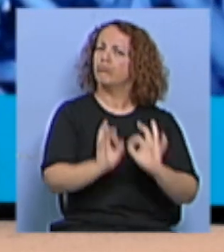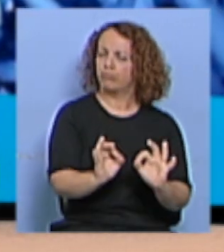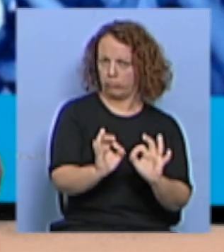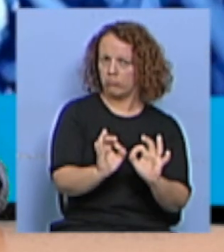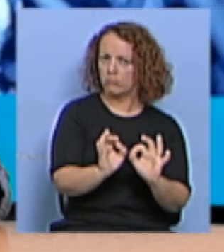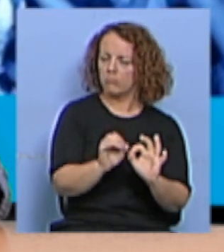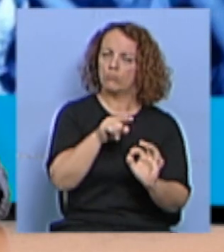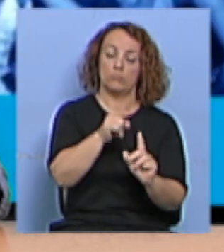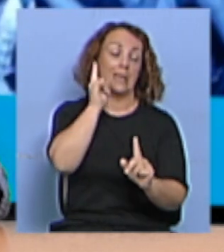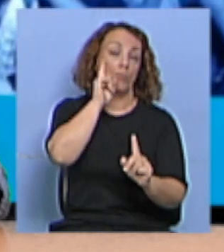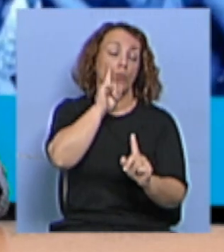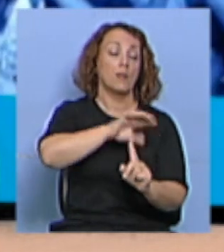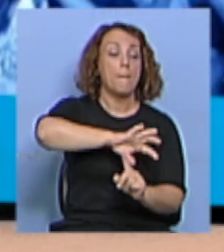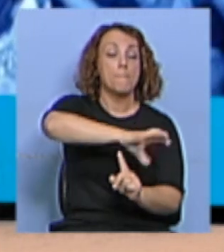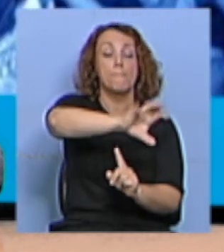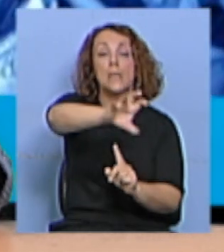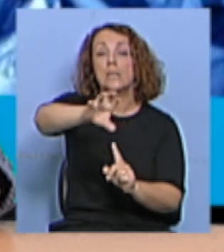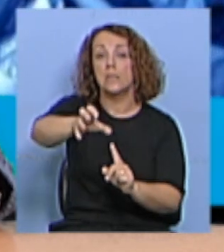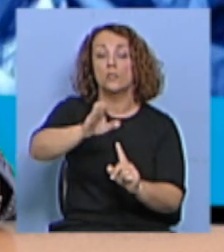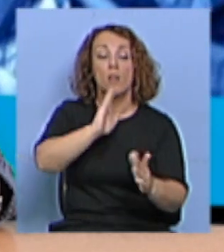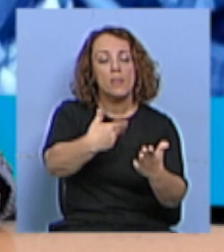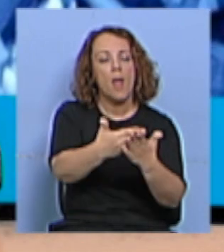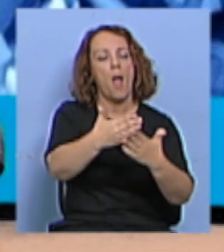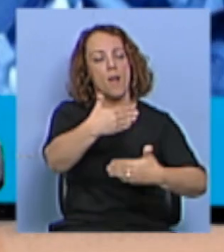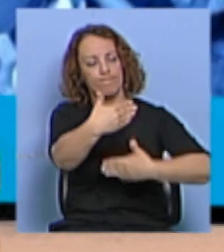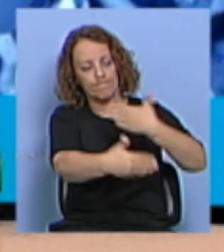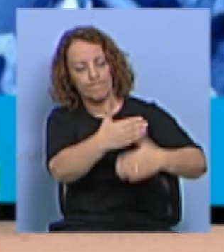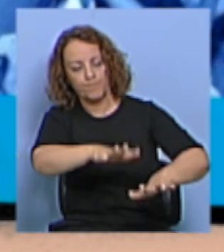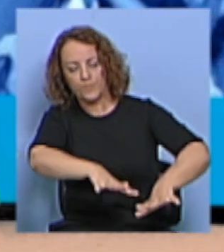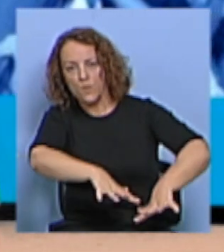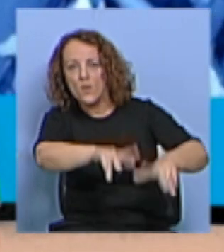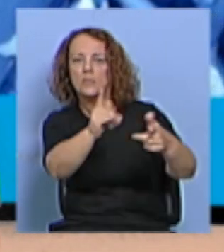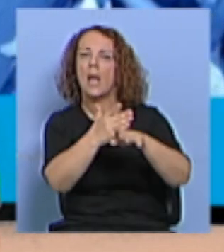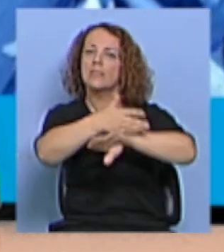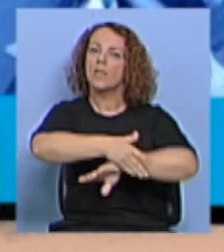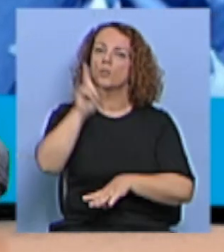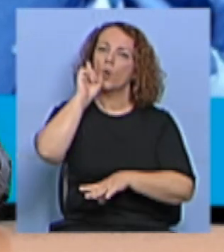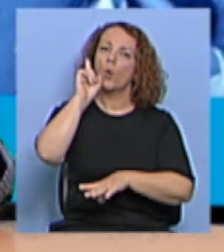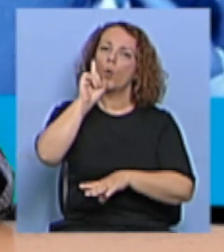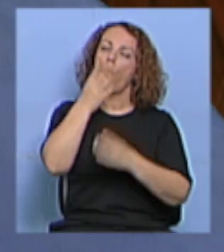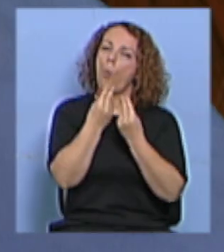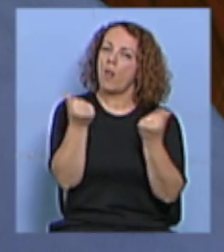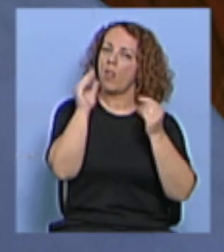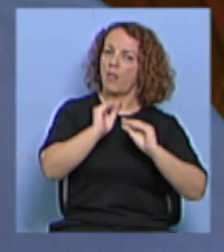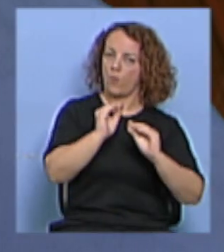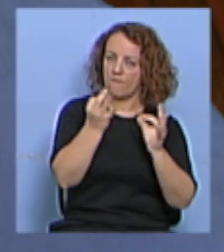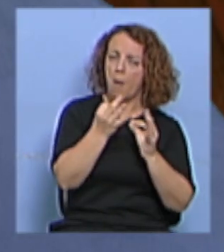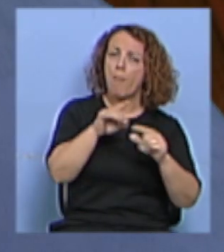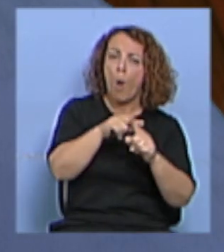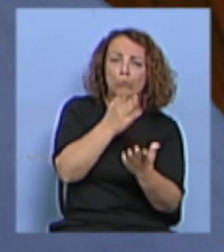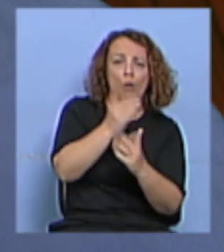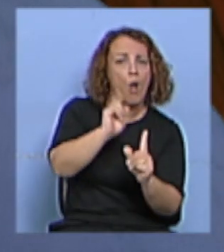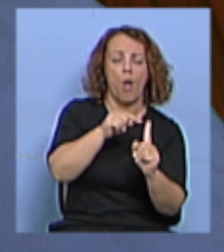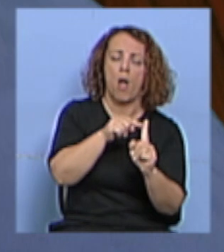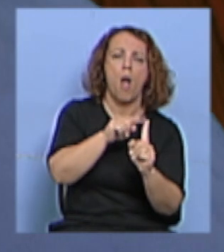é fundamental para que os países possam avançar e ter acesso a uma educação de qualidade. Mas, naturalmente, há todo o trabalho de